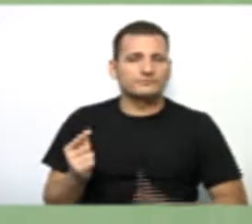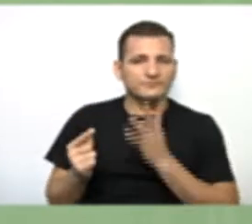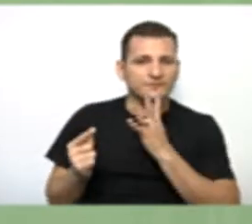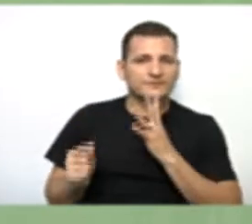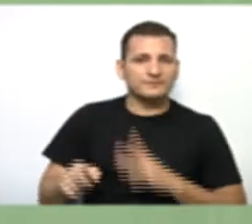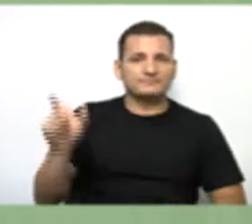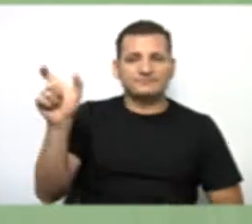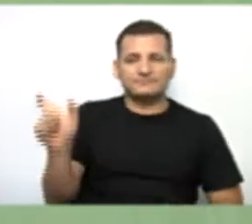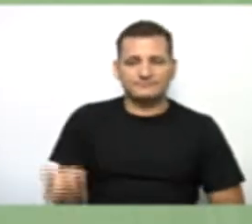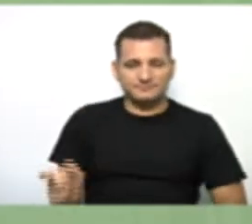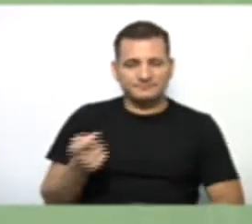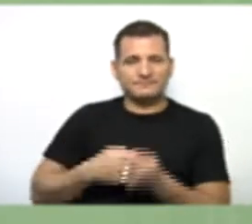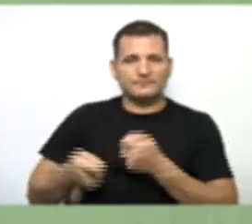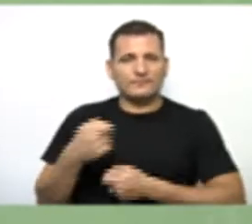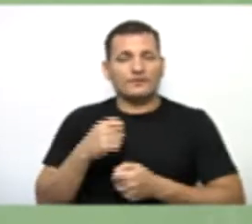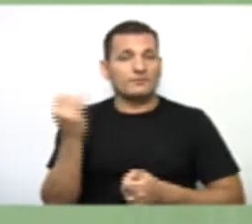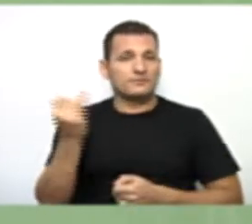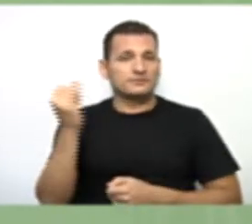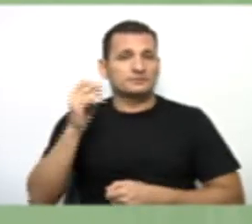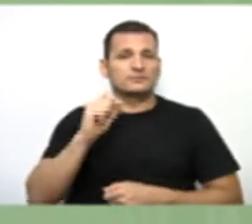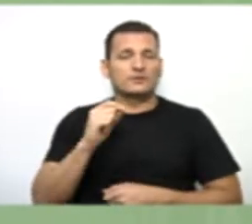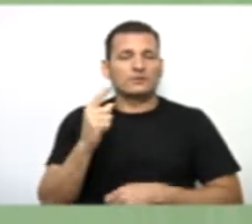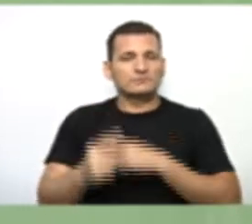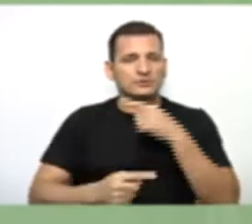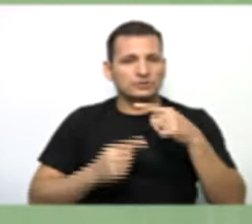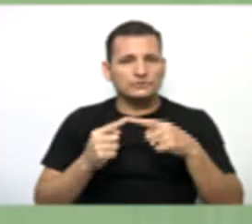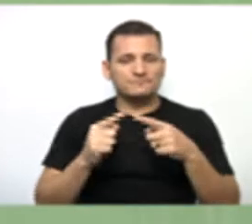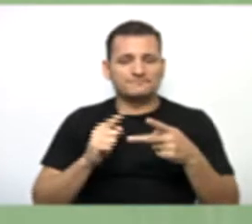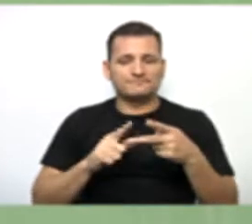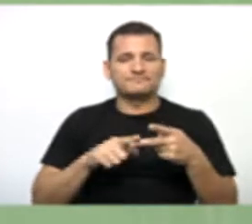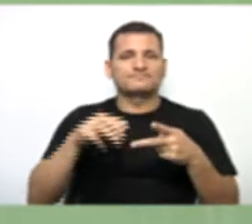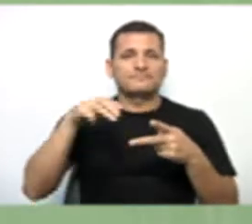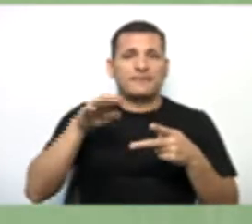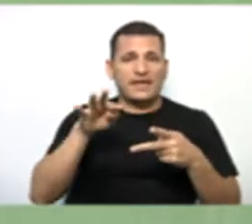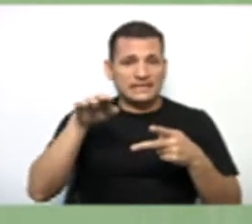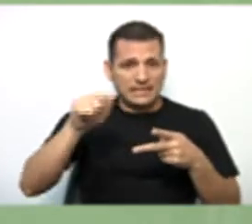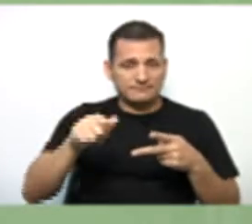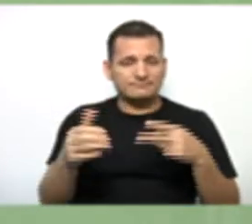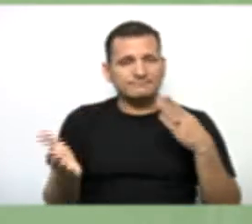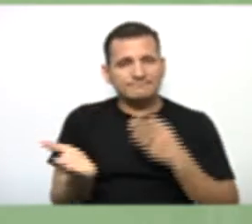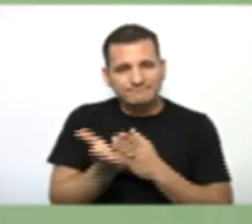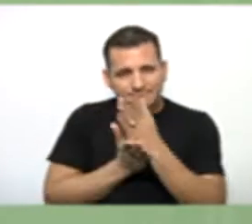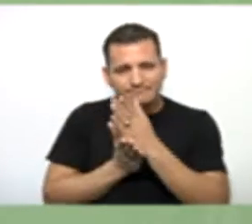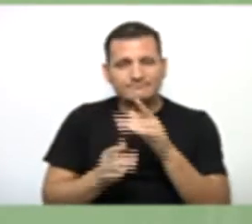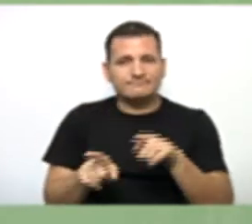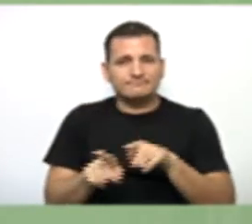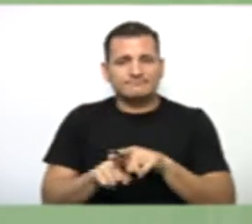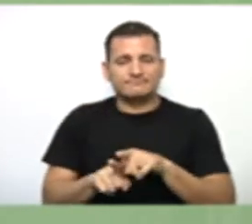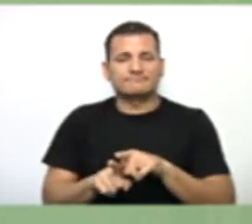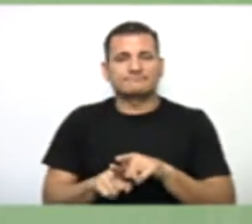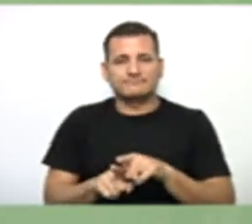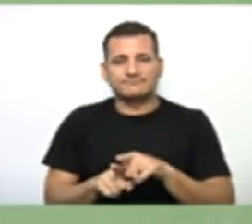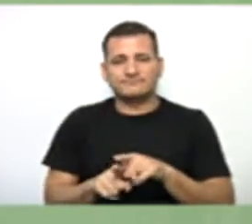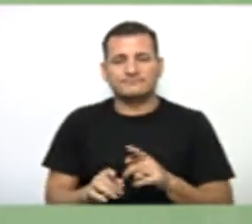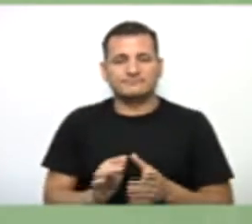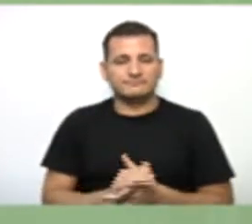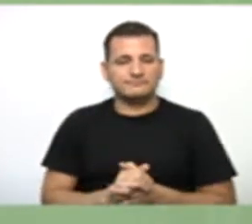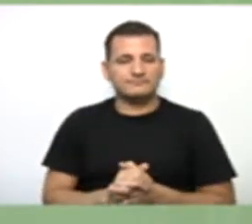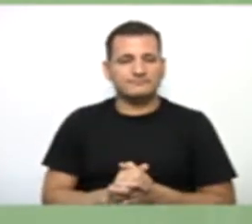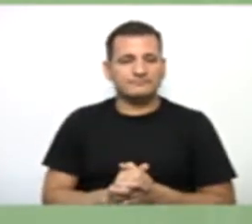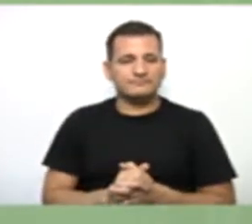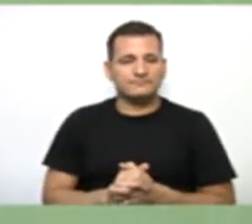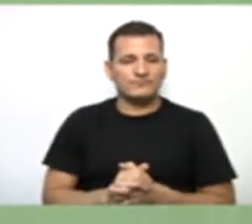negociar, é importante definir objetivos e metas a alcançar com essa negociação, entenderam? Ou